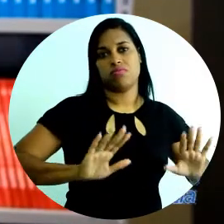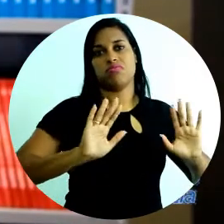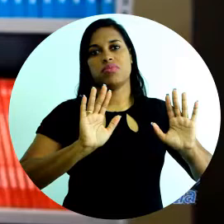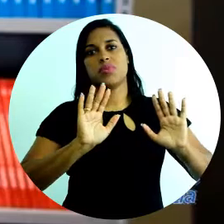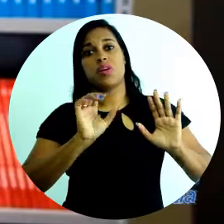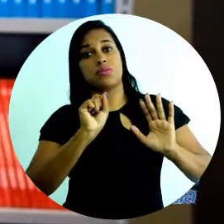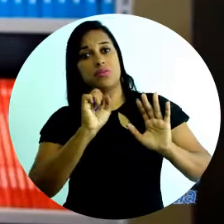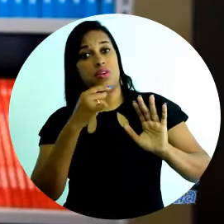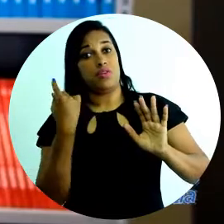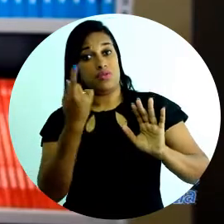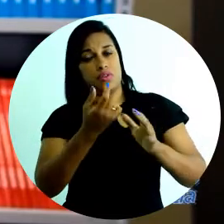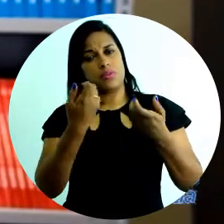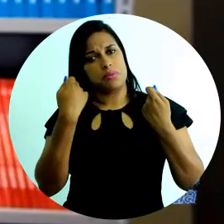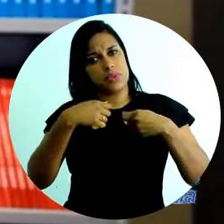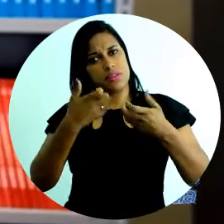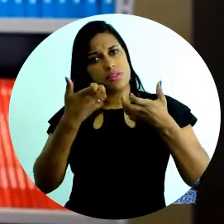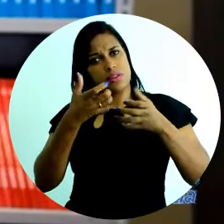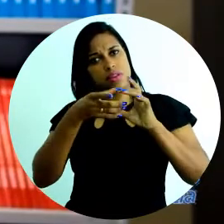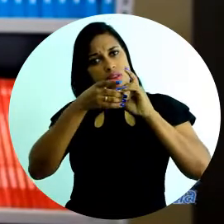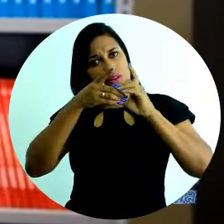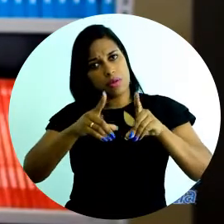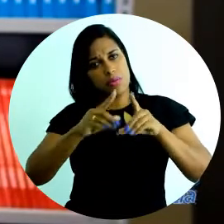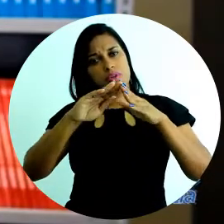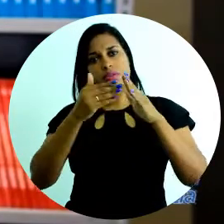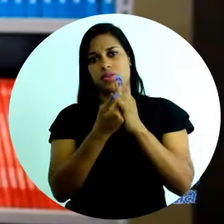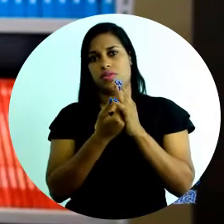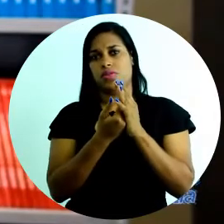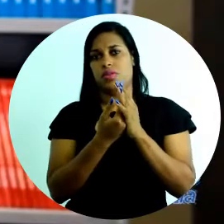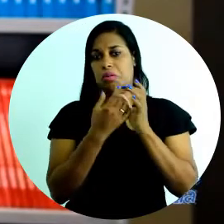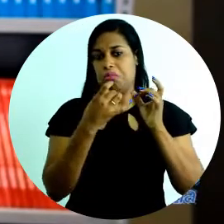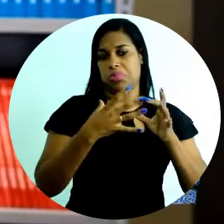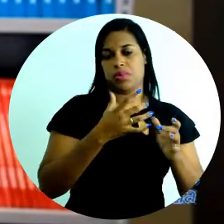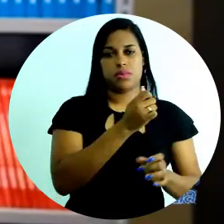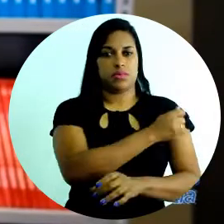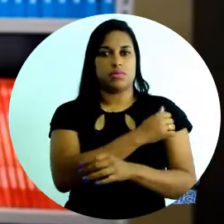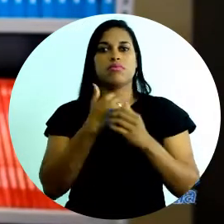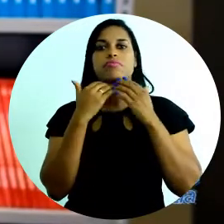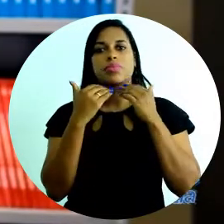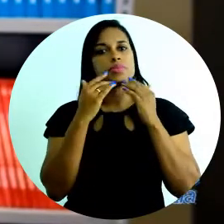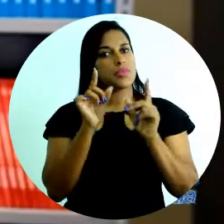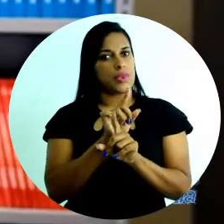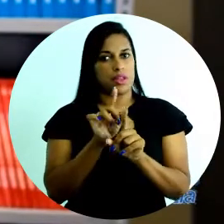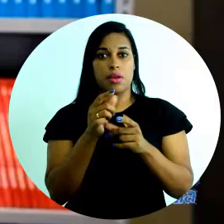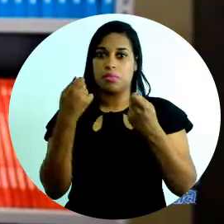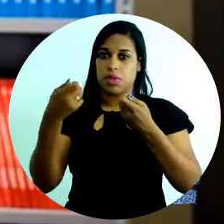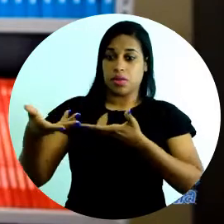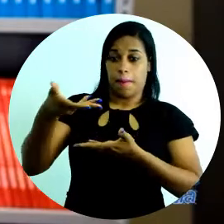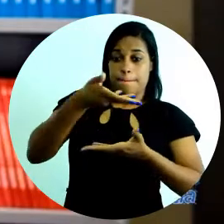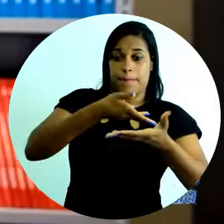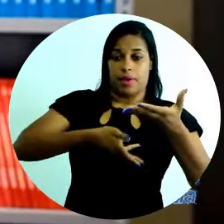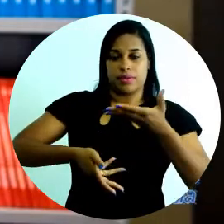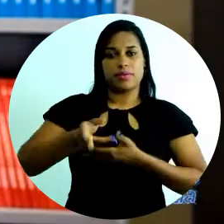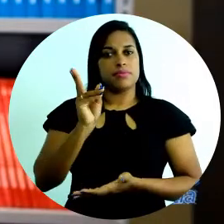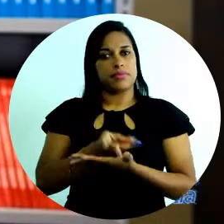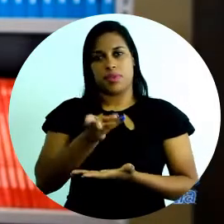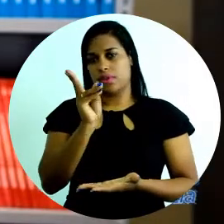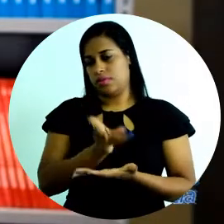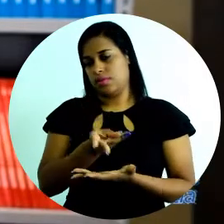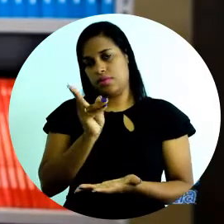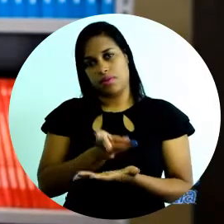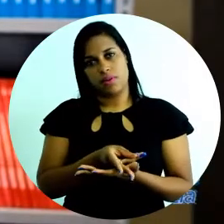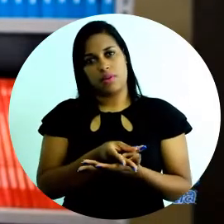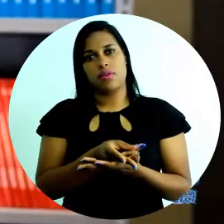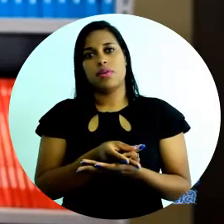queremos ter uma escola de fato democrática, nós não podemos deixar que os alunos estejam à parte desse processo. Então os alunos